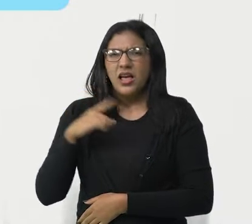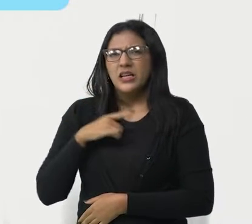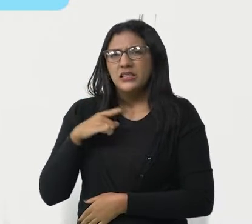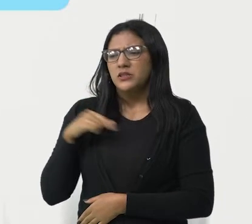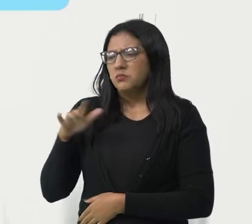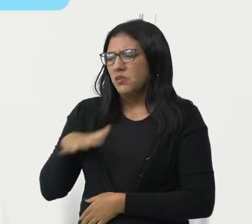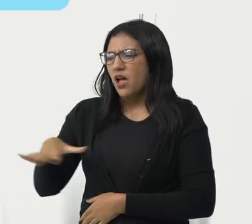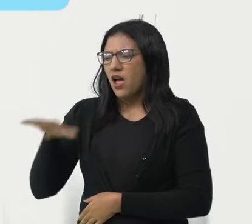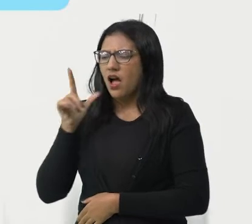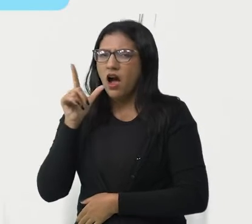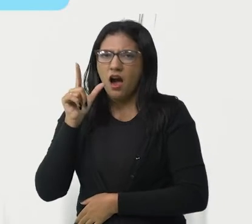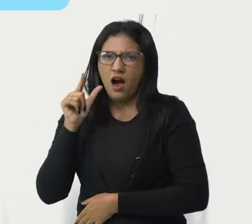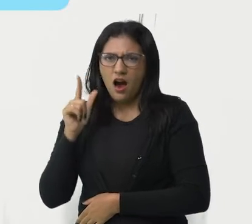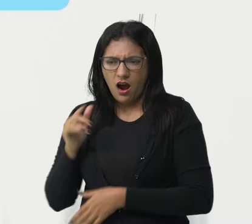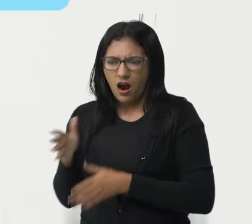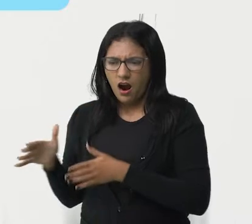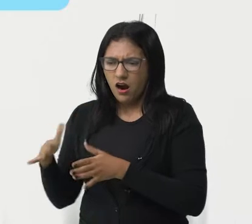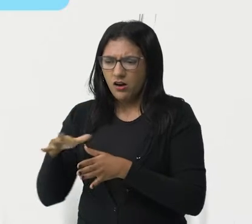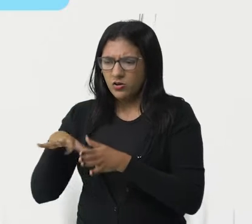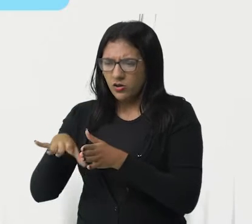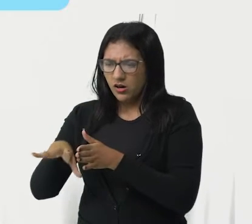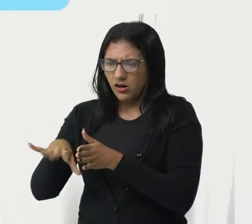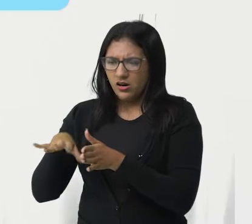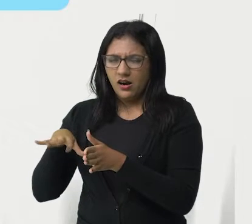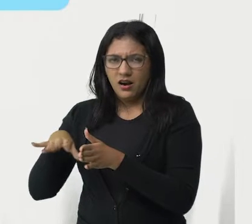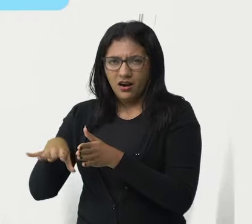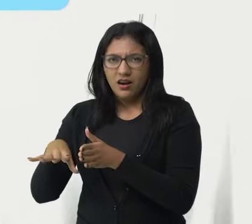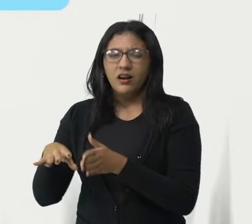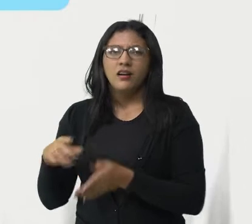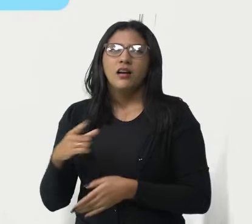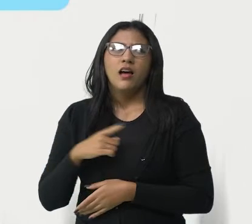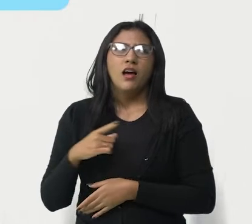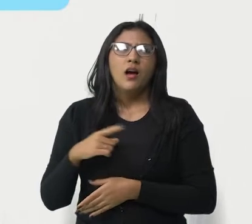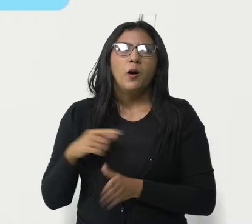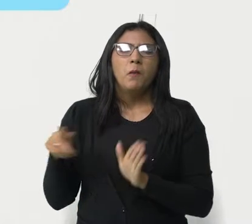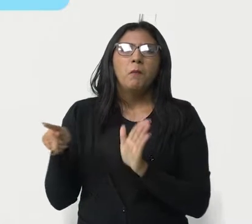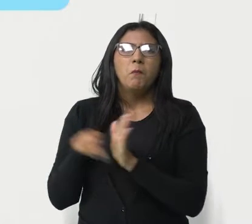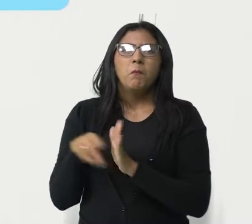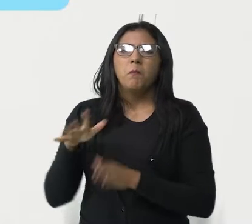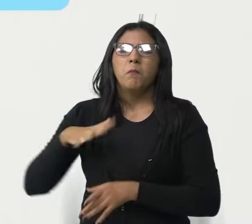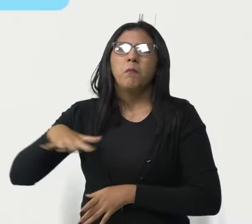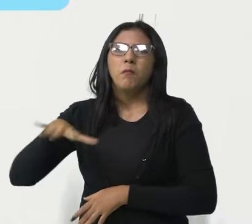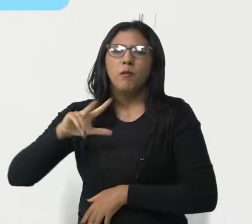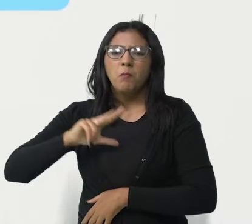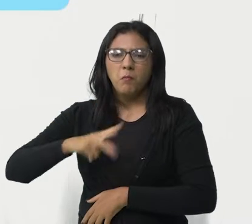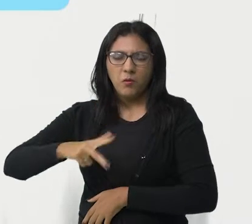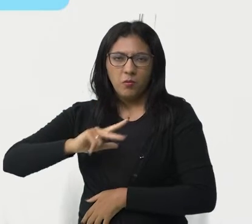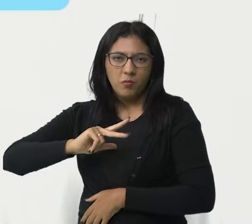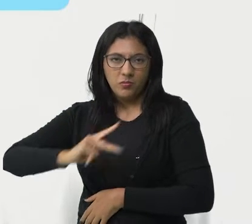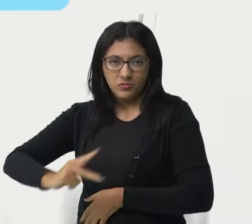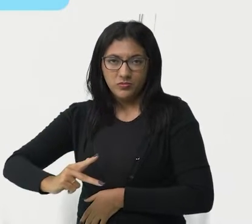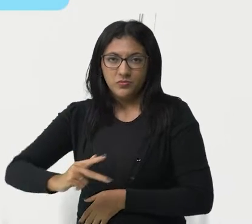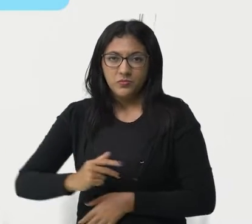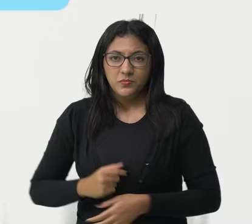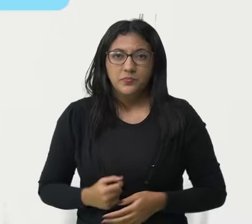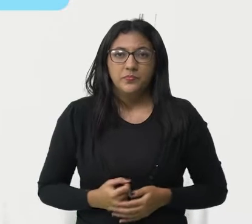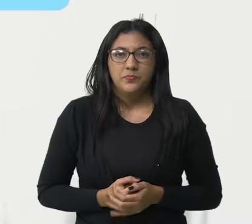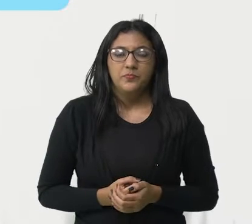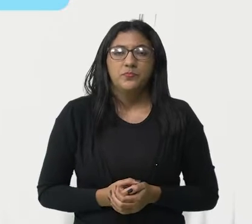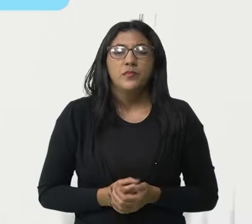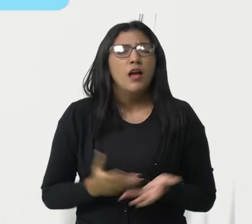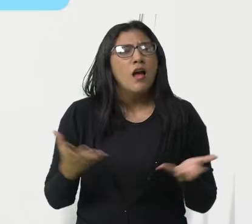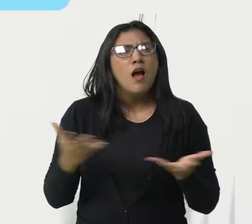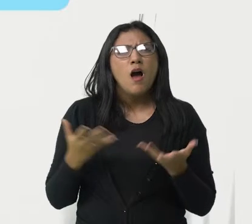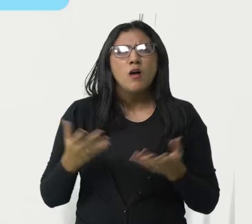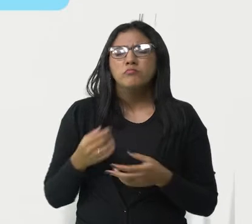Oceano Atlântico, vai pertencer a quê? É uma possessão portuguesa, ok? Agora, vamos observar